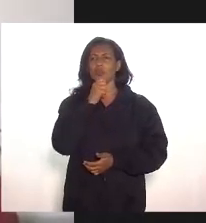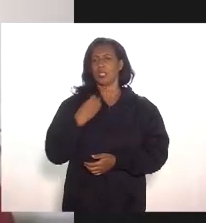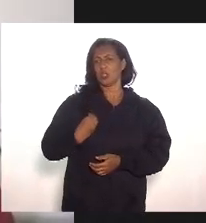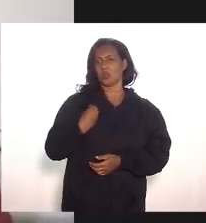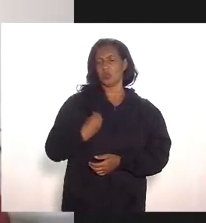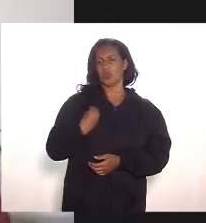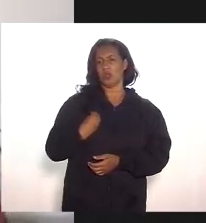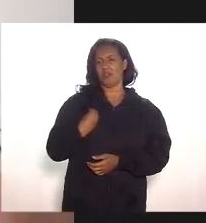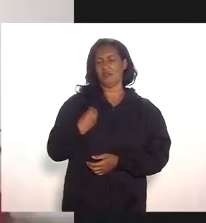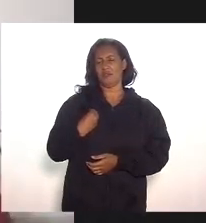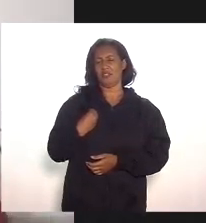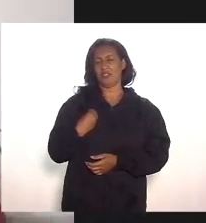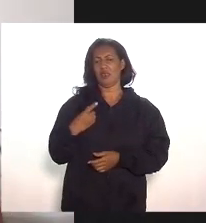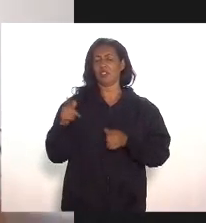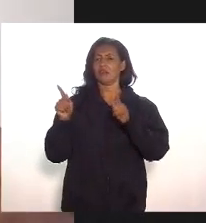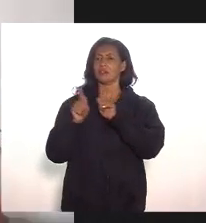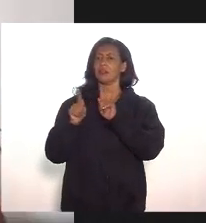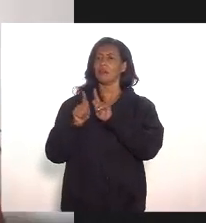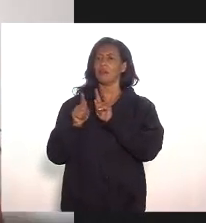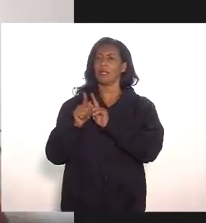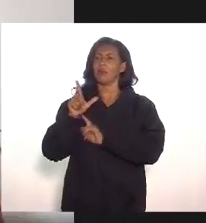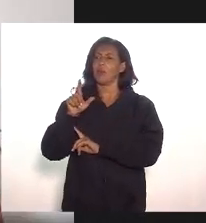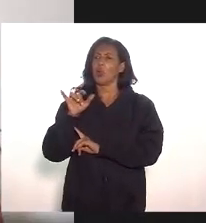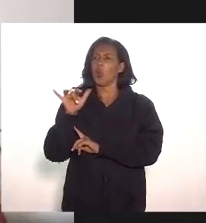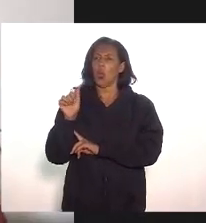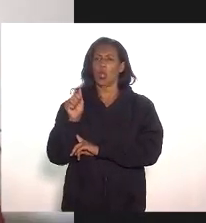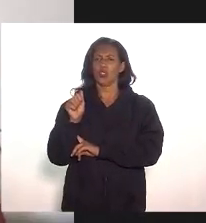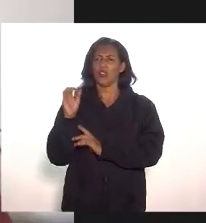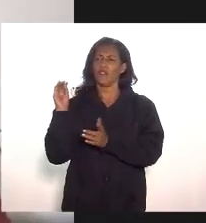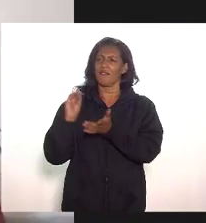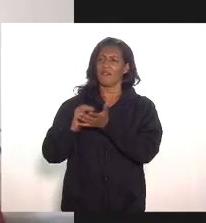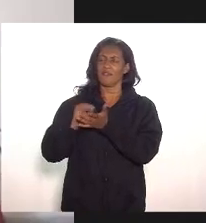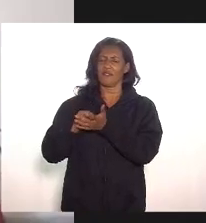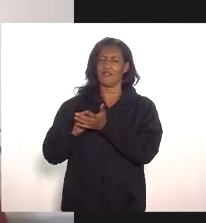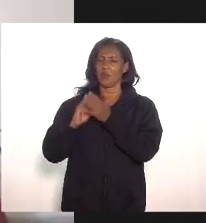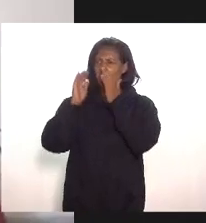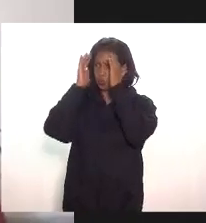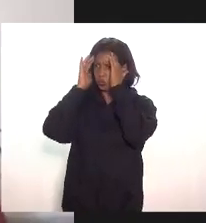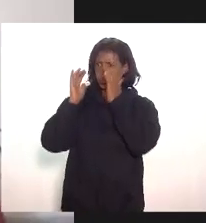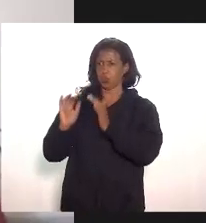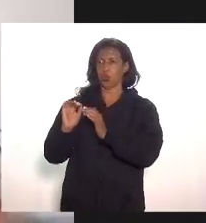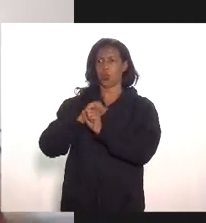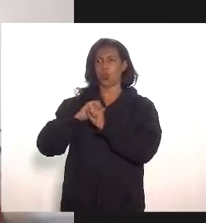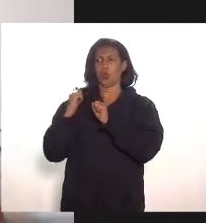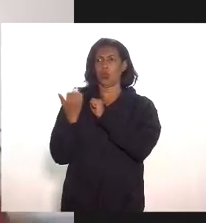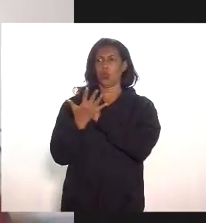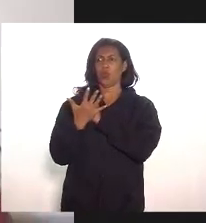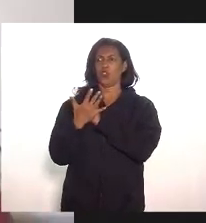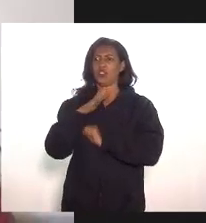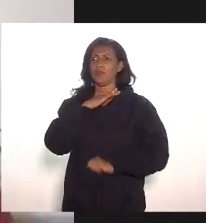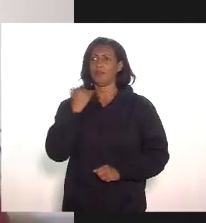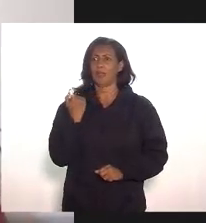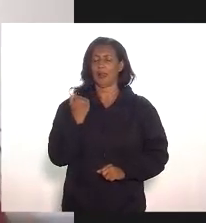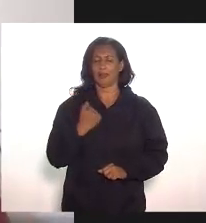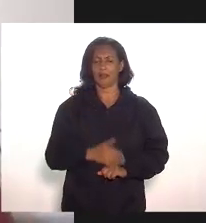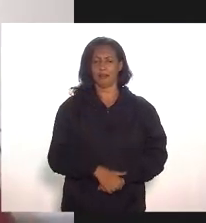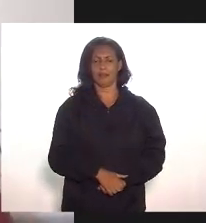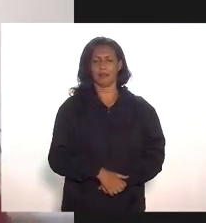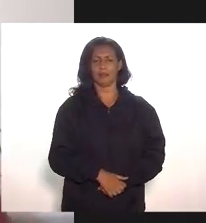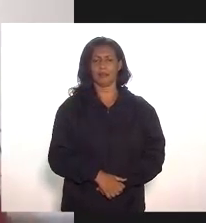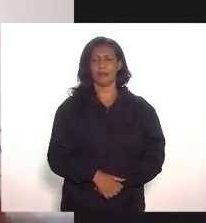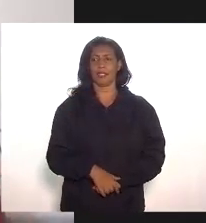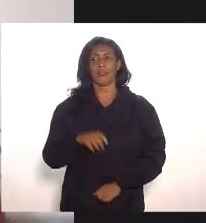em risco por uma lógica completamente desumana de não reconhecimento que a Covid-19 mata. Mata